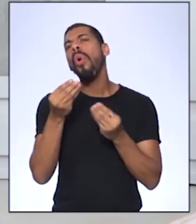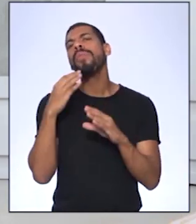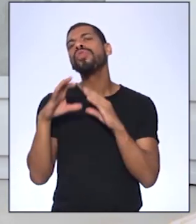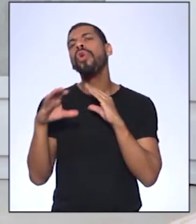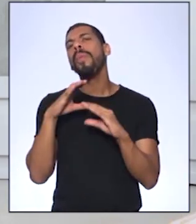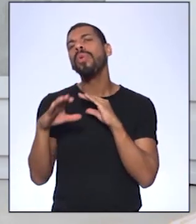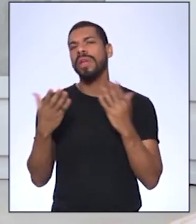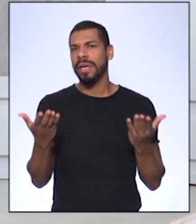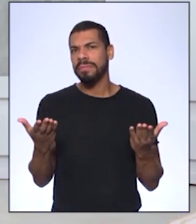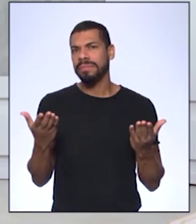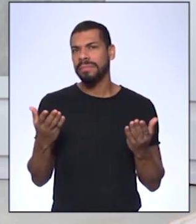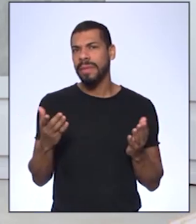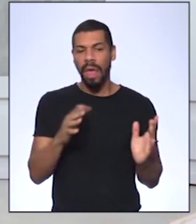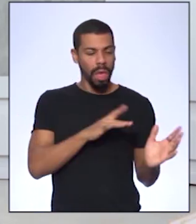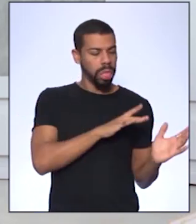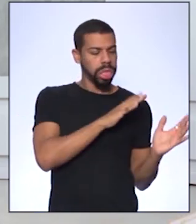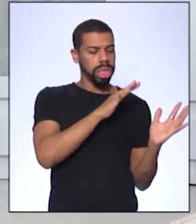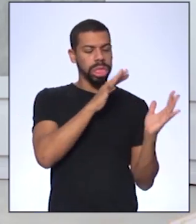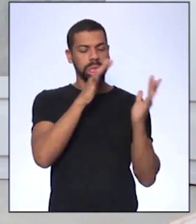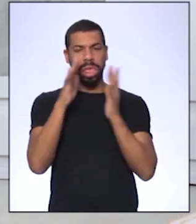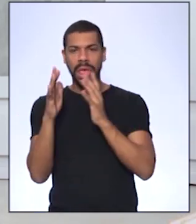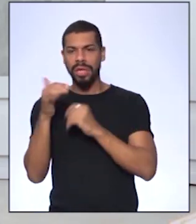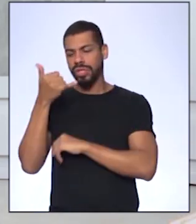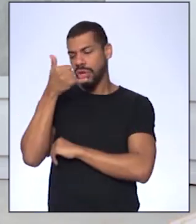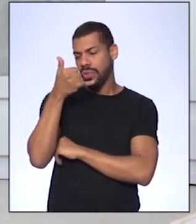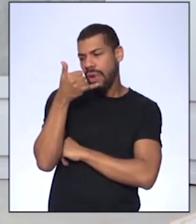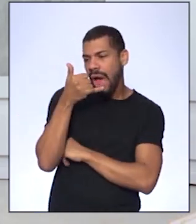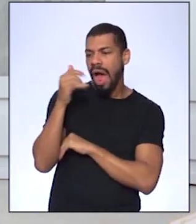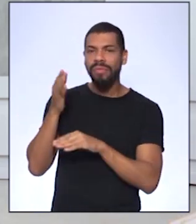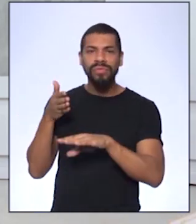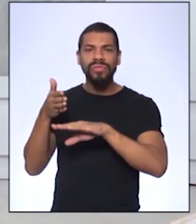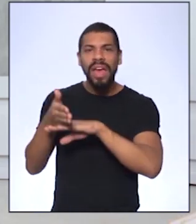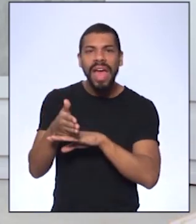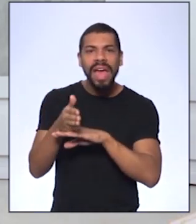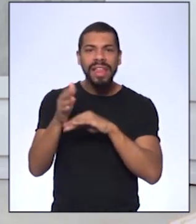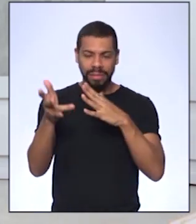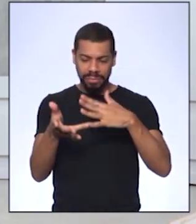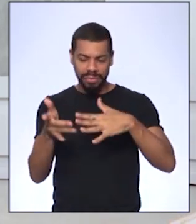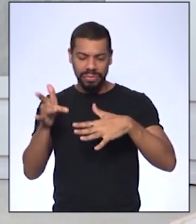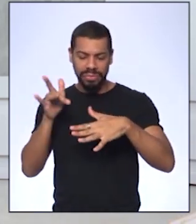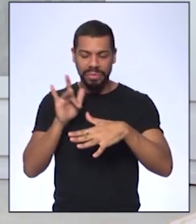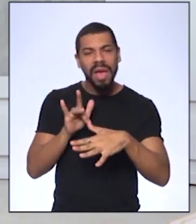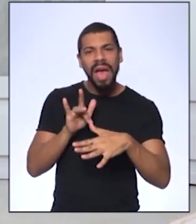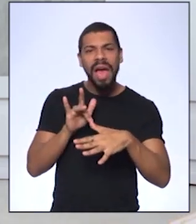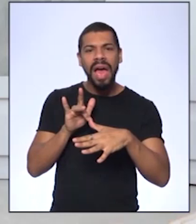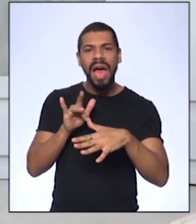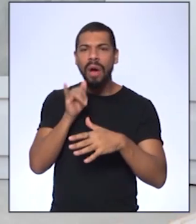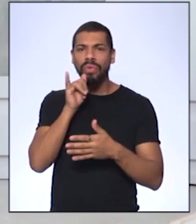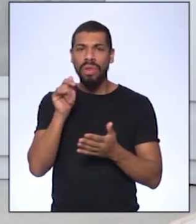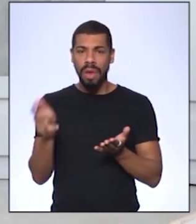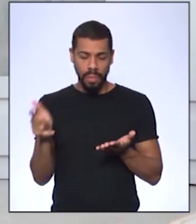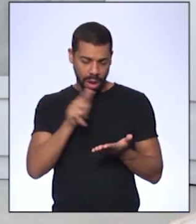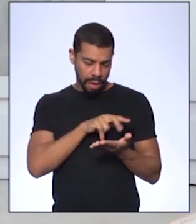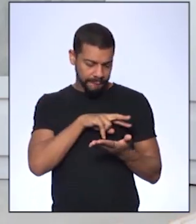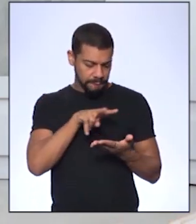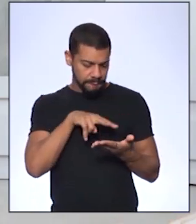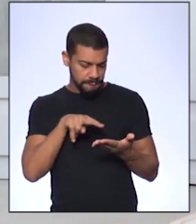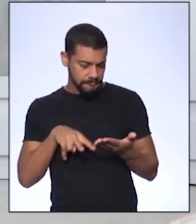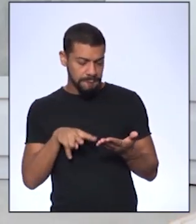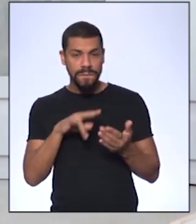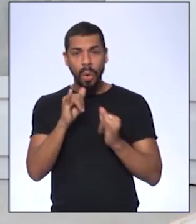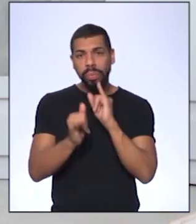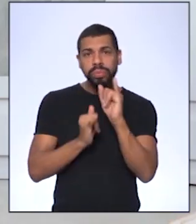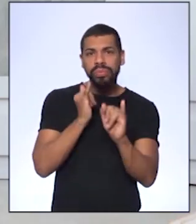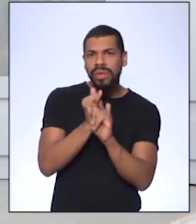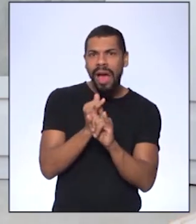tempo inteiro. Quando você pega o seu celular, quando você entra nas suas mídias, quando você lê um jornal digital ou até